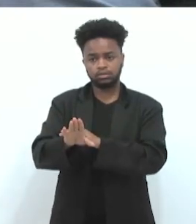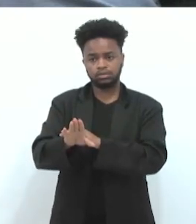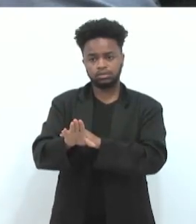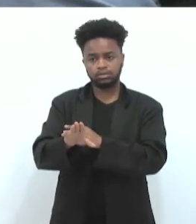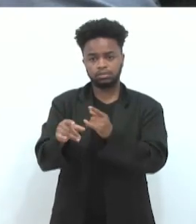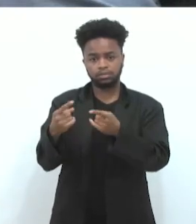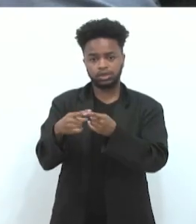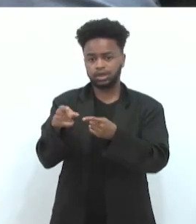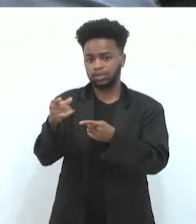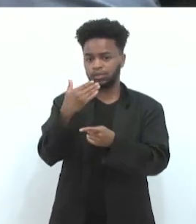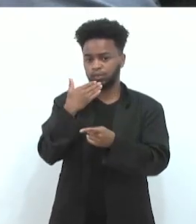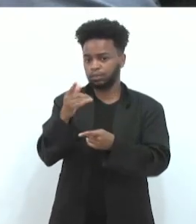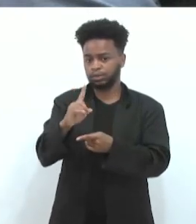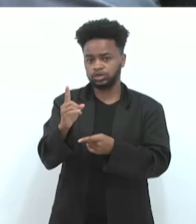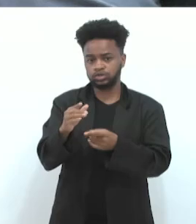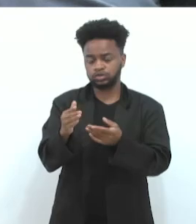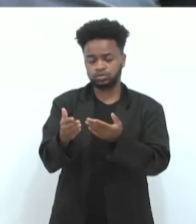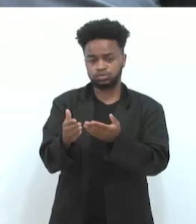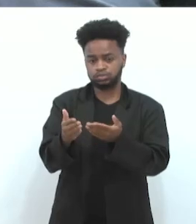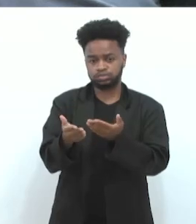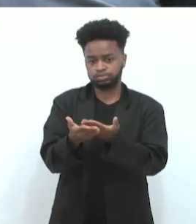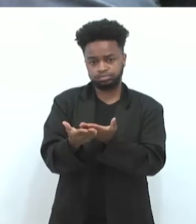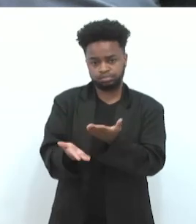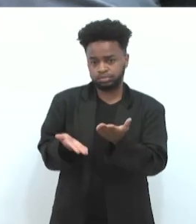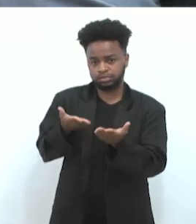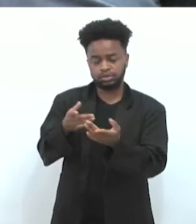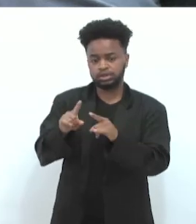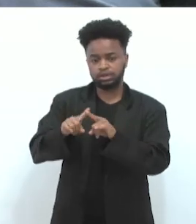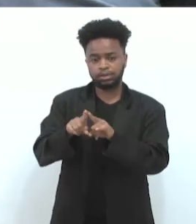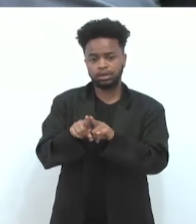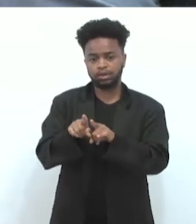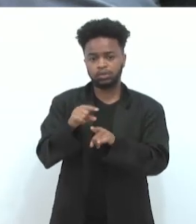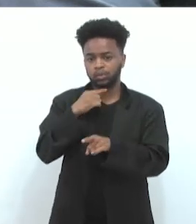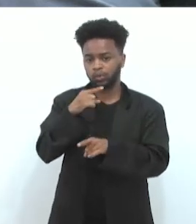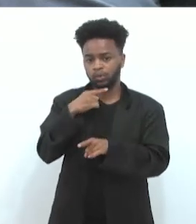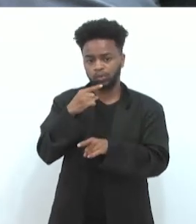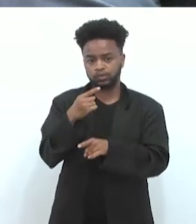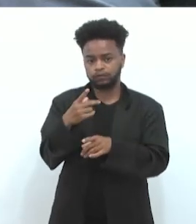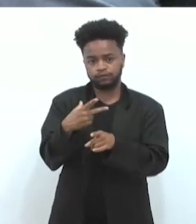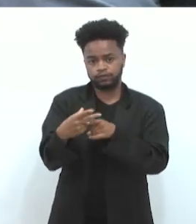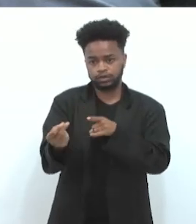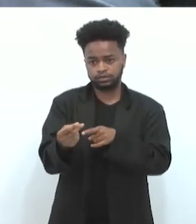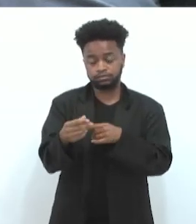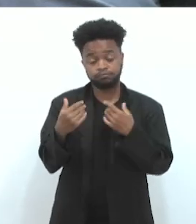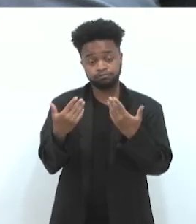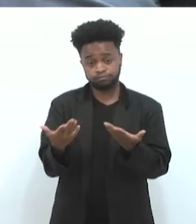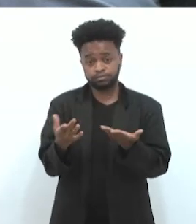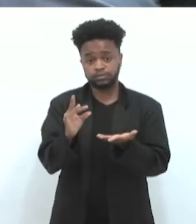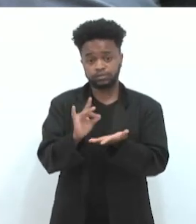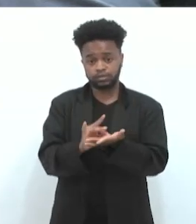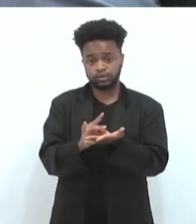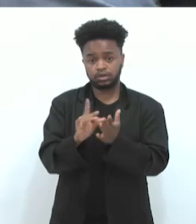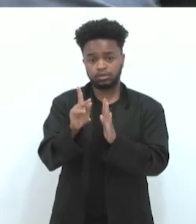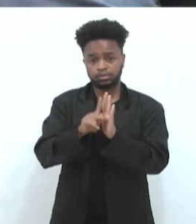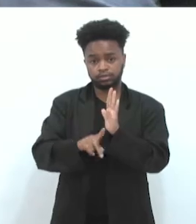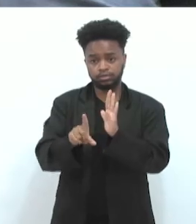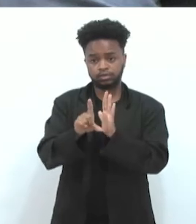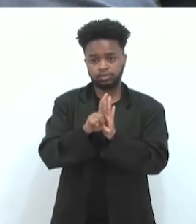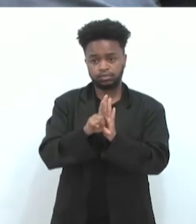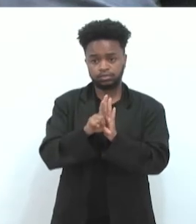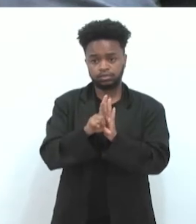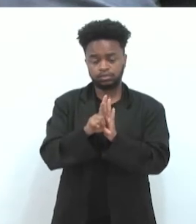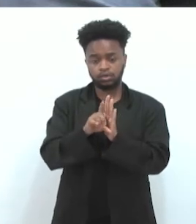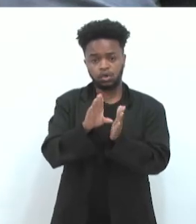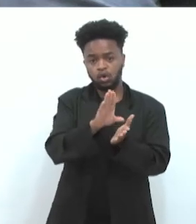não pediu desarquivamento e também não se reelegeu. Então, na verdade, esse projeto é um cópia ou cola